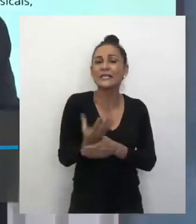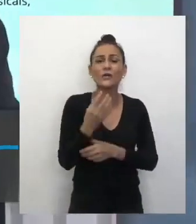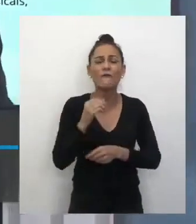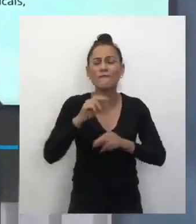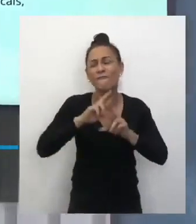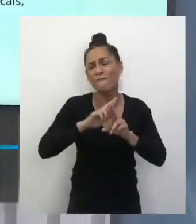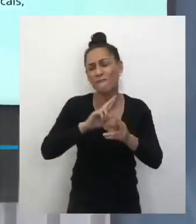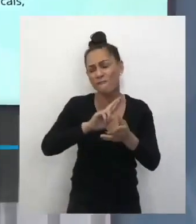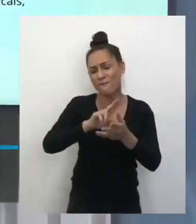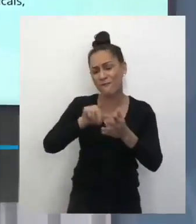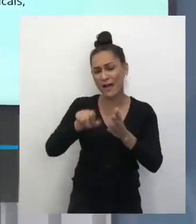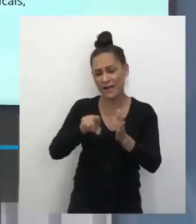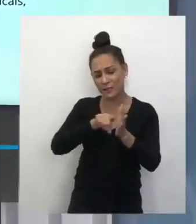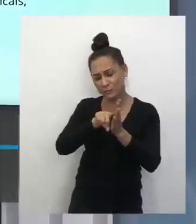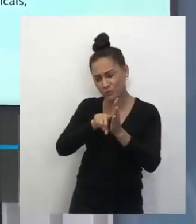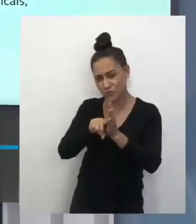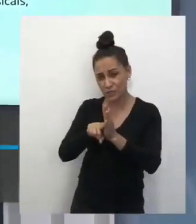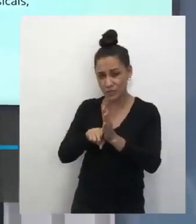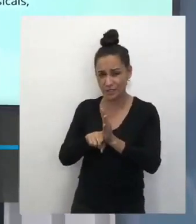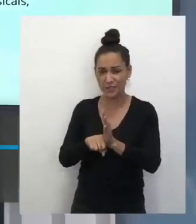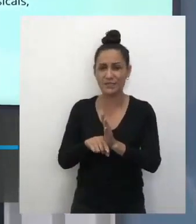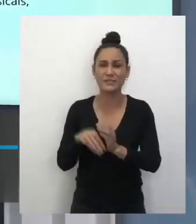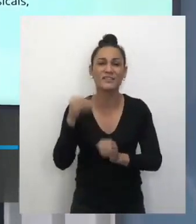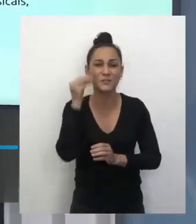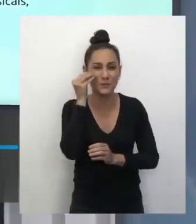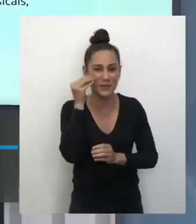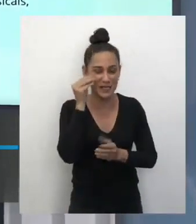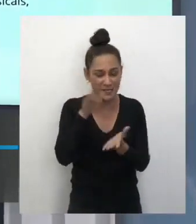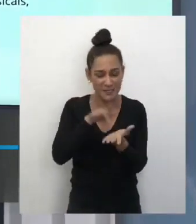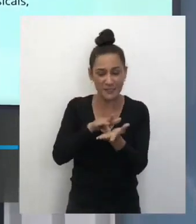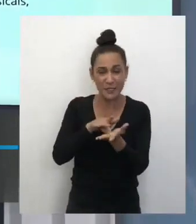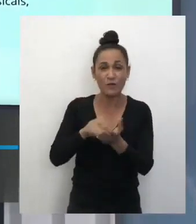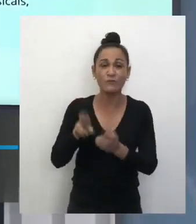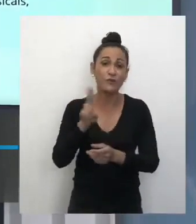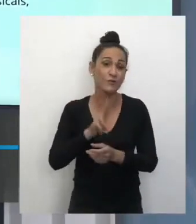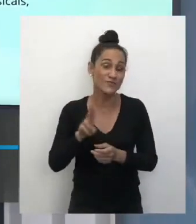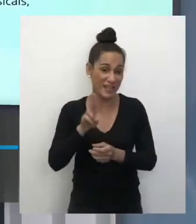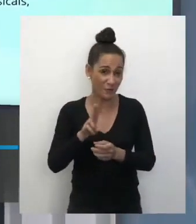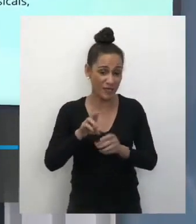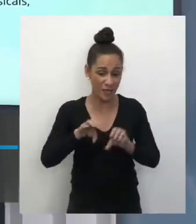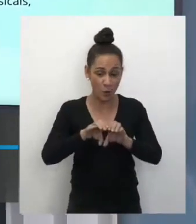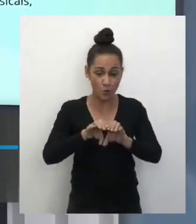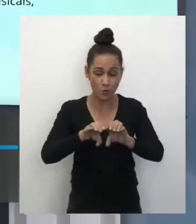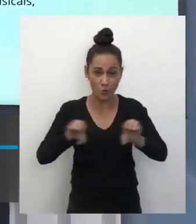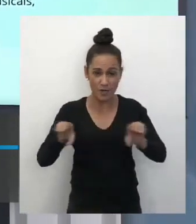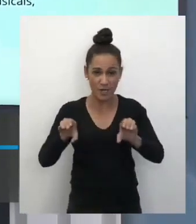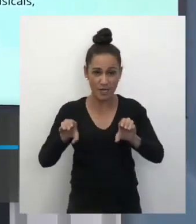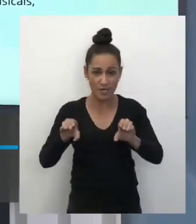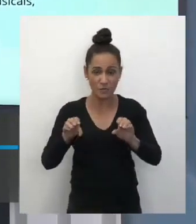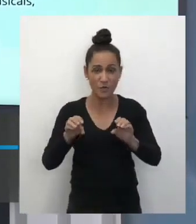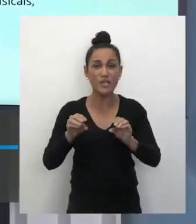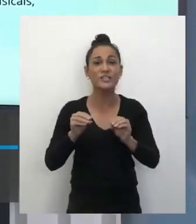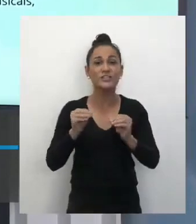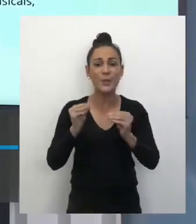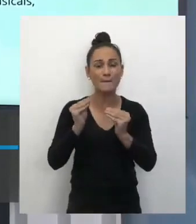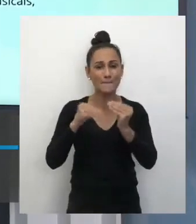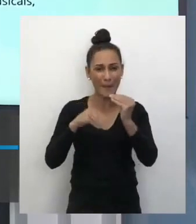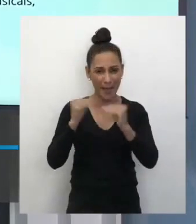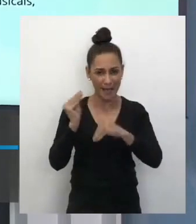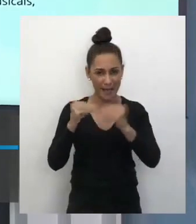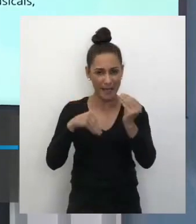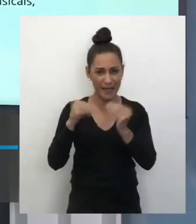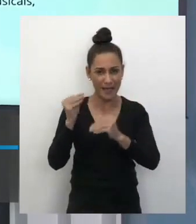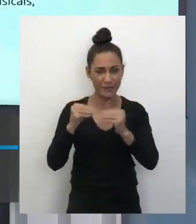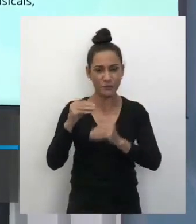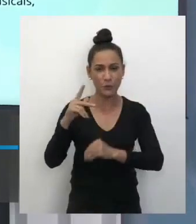fazia várias pesquisas, vários experimentos. E um deles foi utilizar canos de PVC dentro da água, né? Tem até um vídeo, depois se